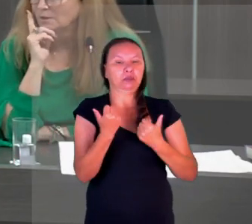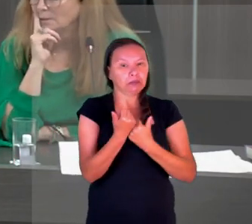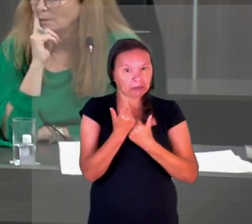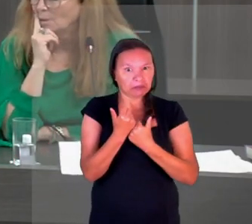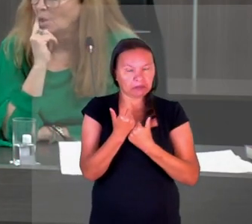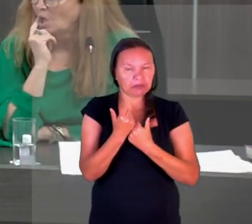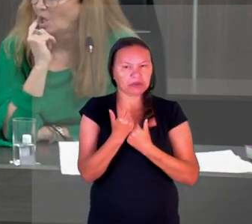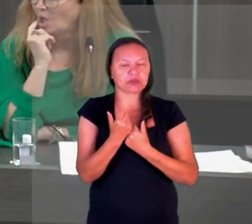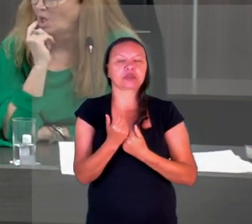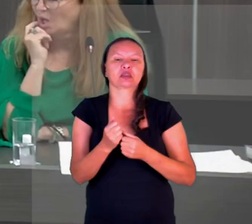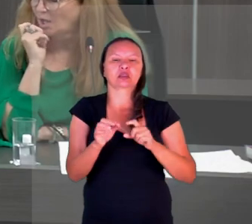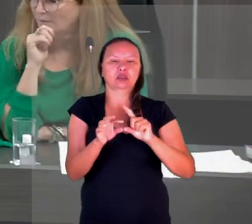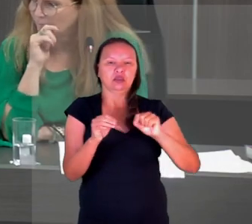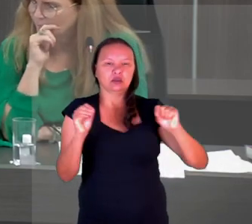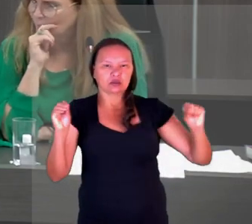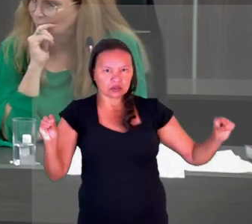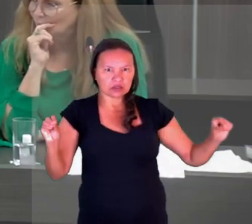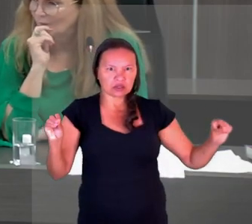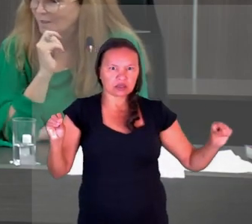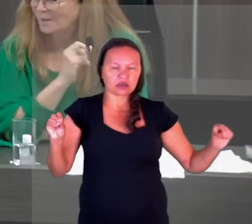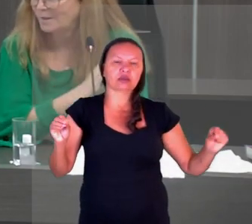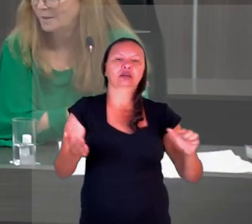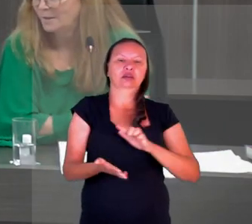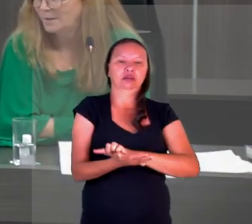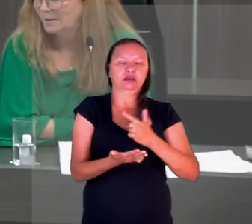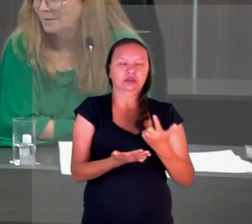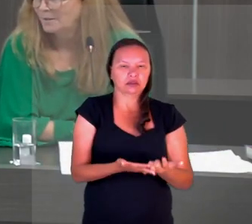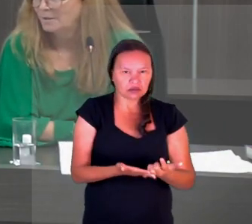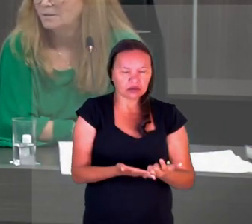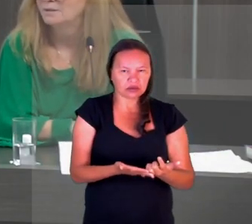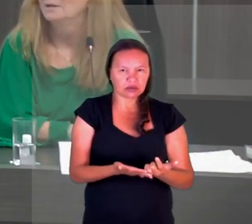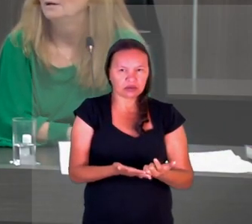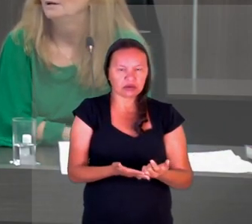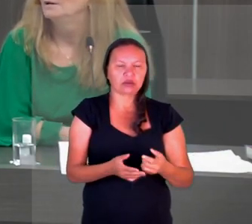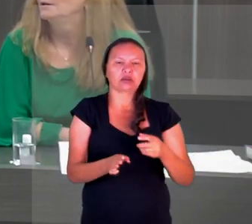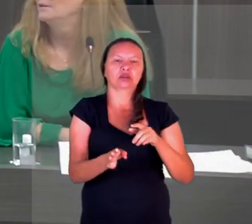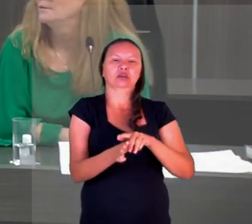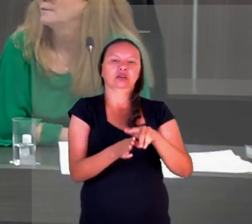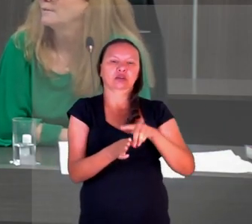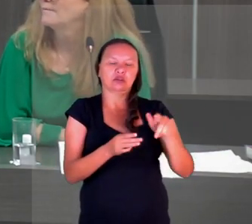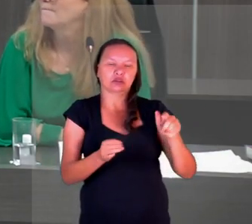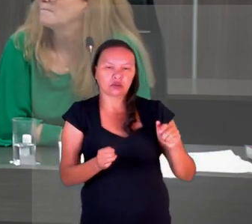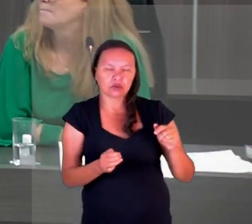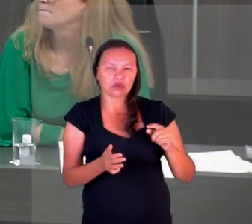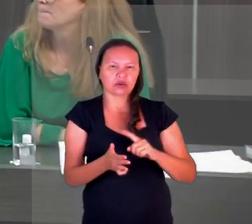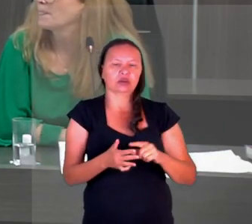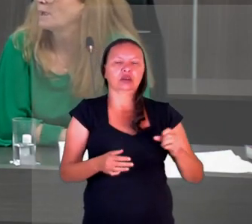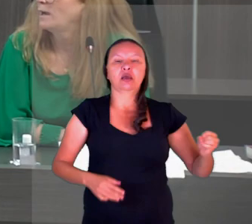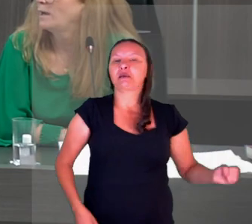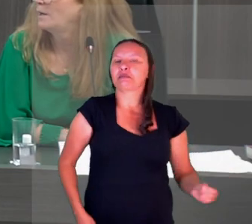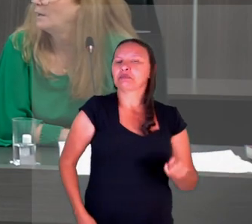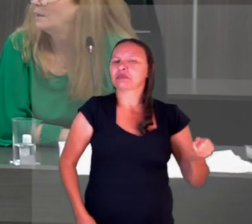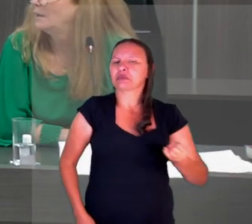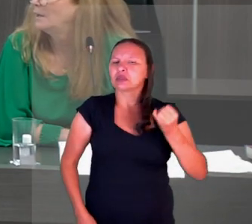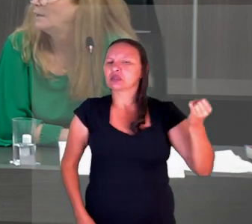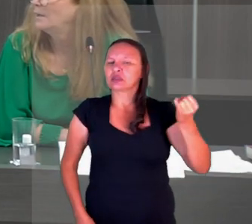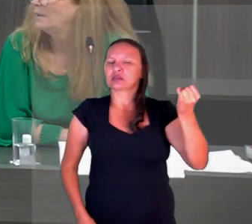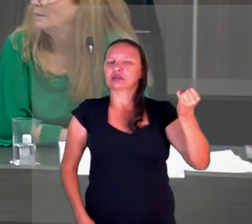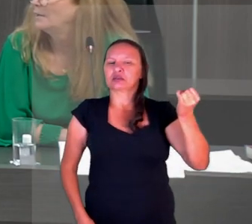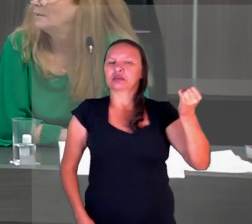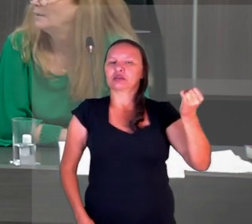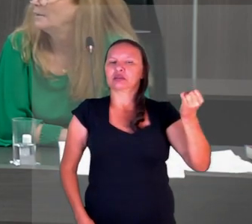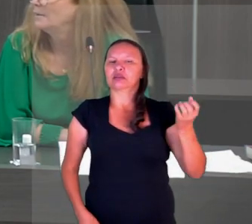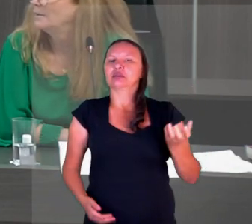eu destaco o papel da corregedoria e o papel do atual corregedor nisso né da importância de cobrar do